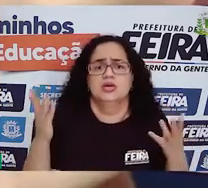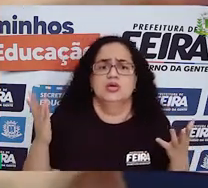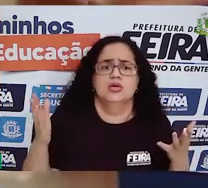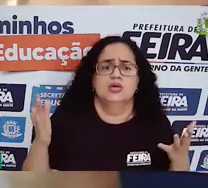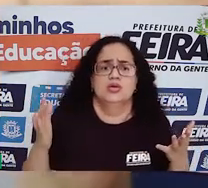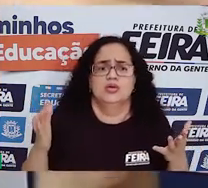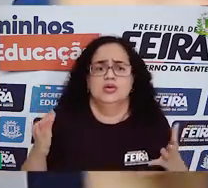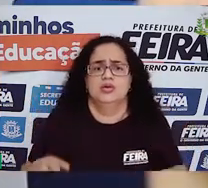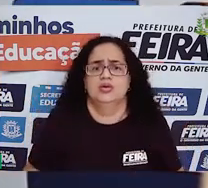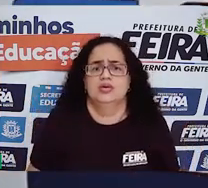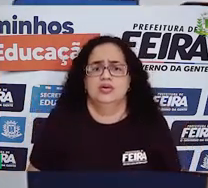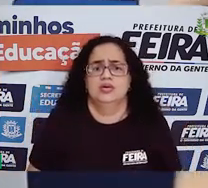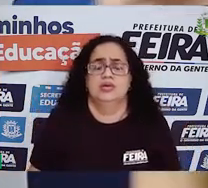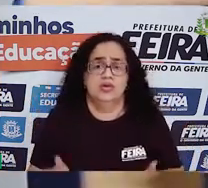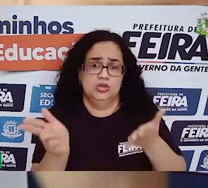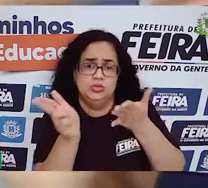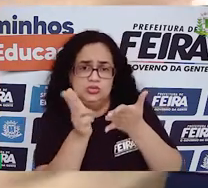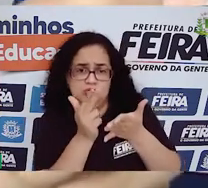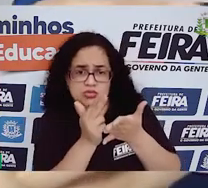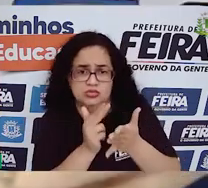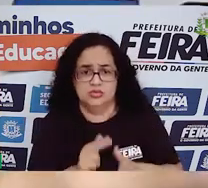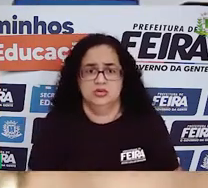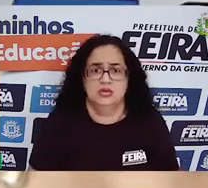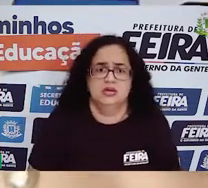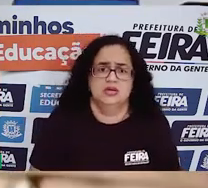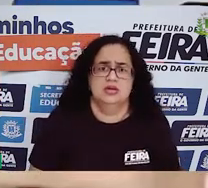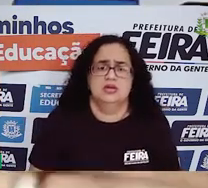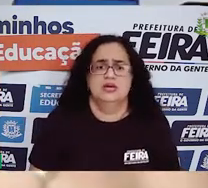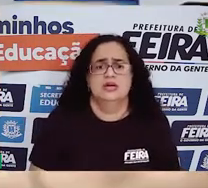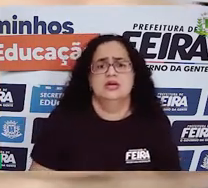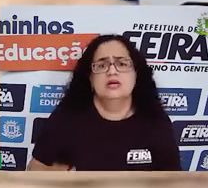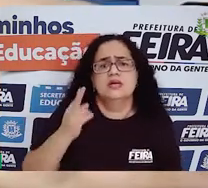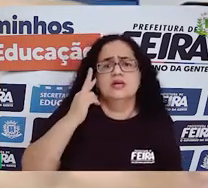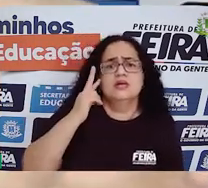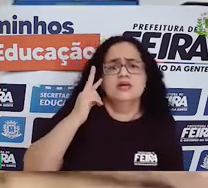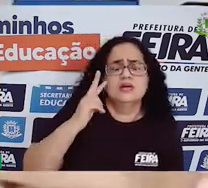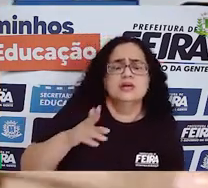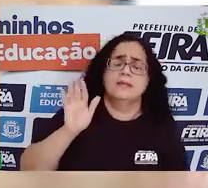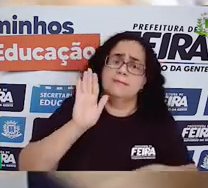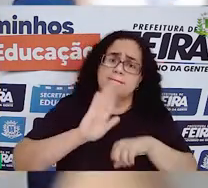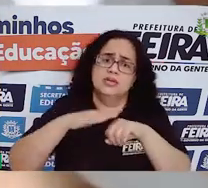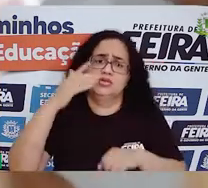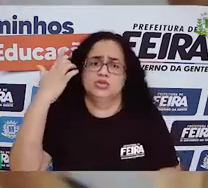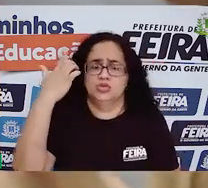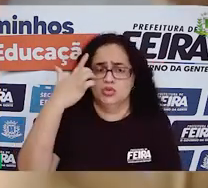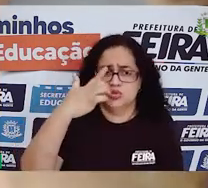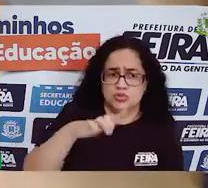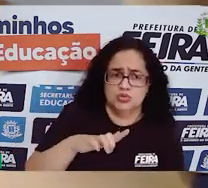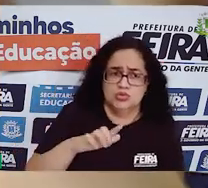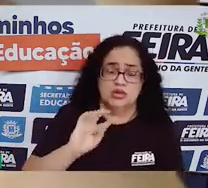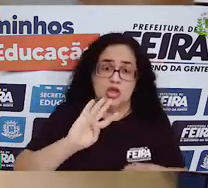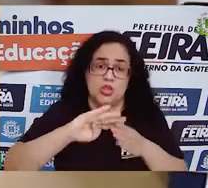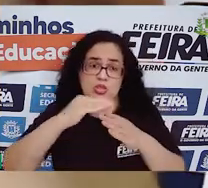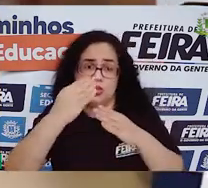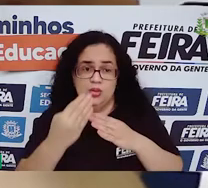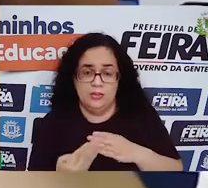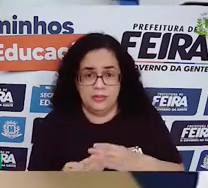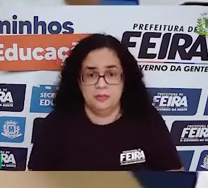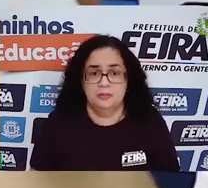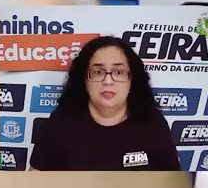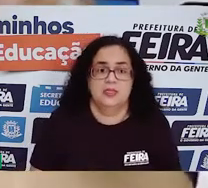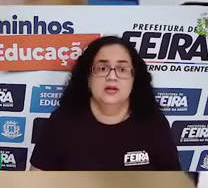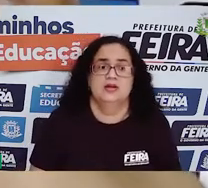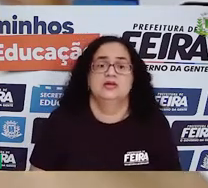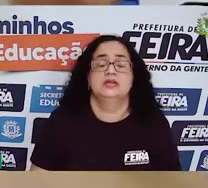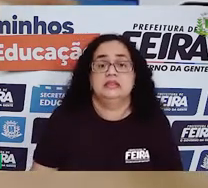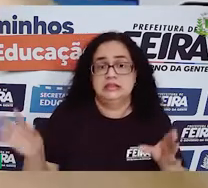ó, esta figura. E resolveu, mais uma vez, dobrar